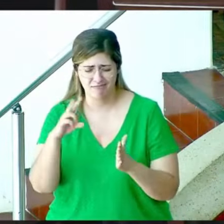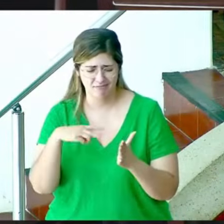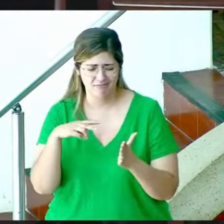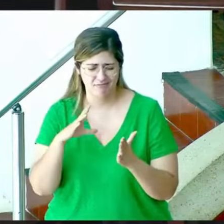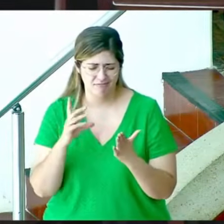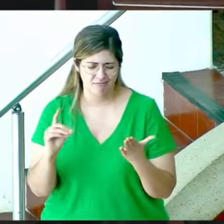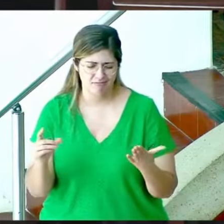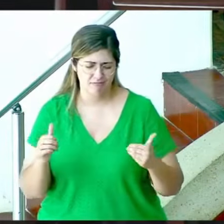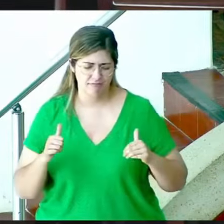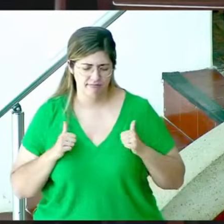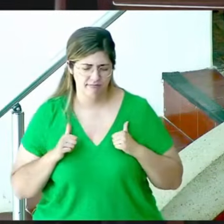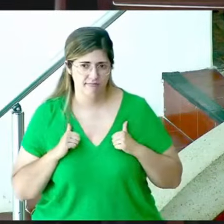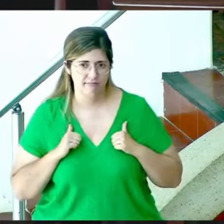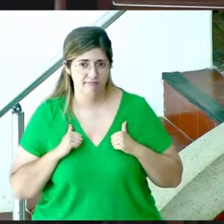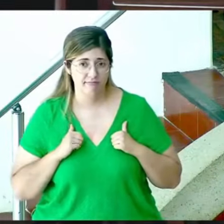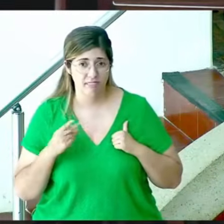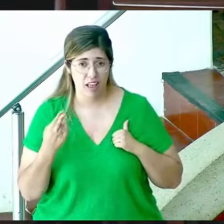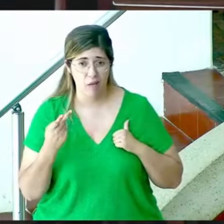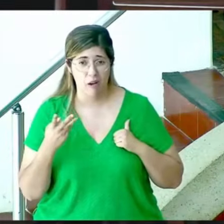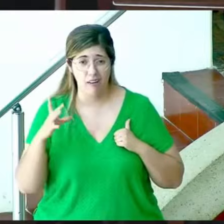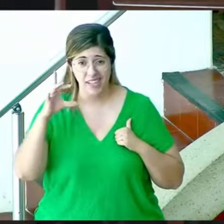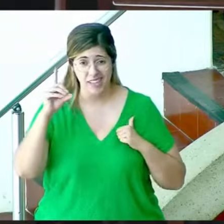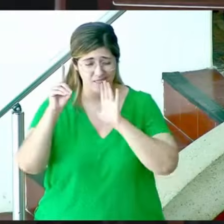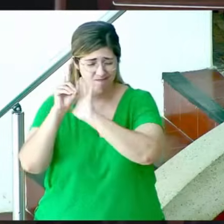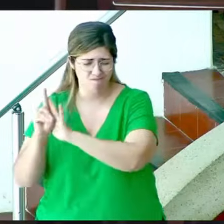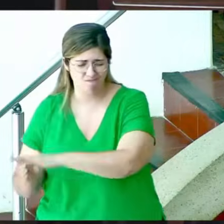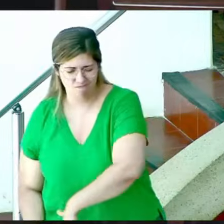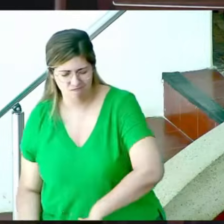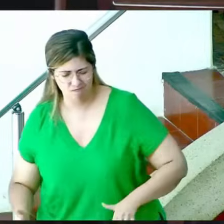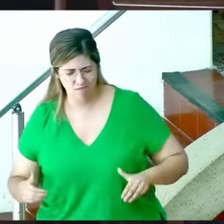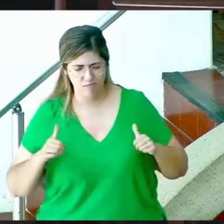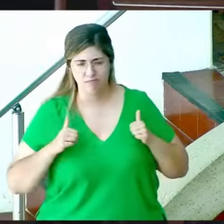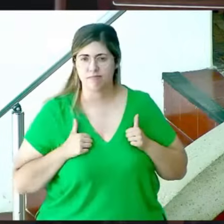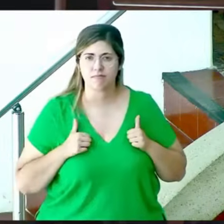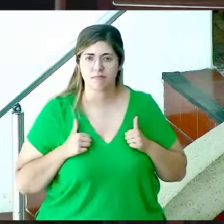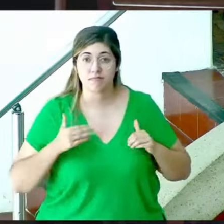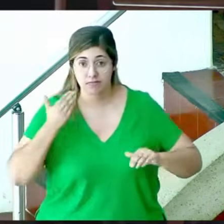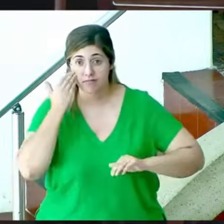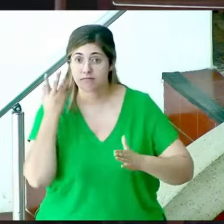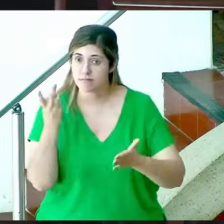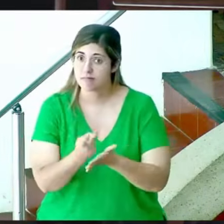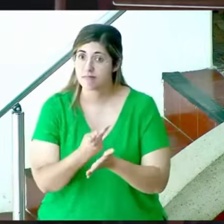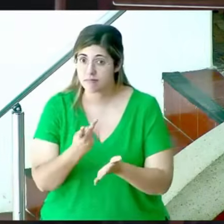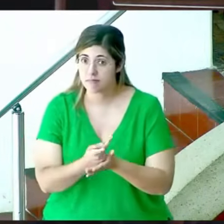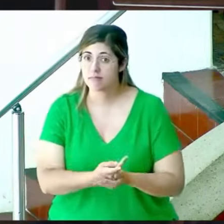negligenciando a voz de Deus, a voz objetiva de Deus. Então, se nós